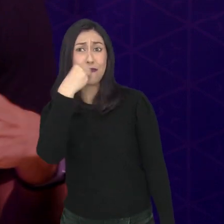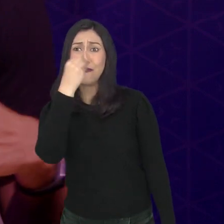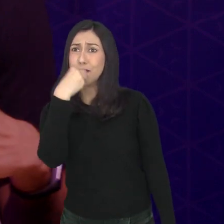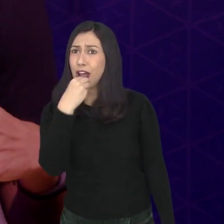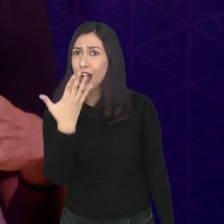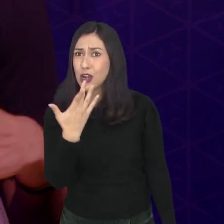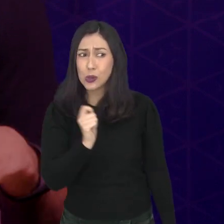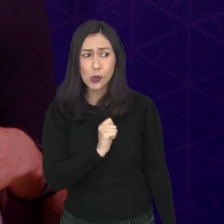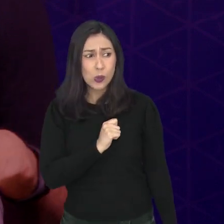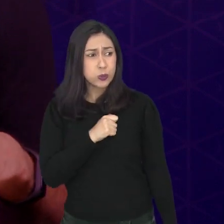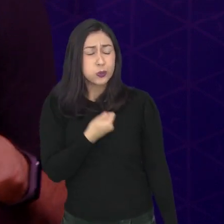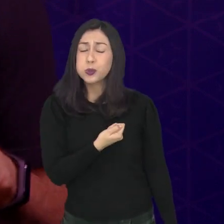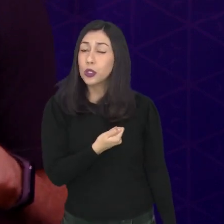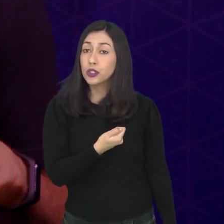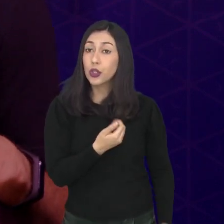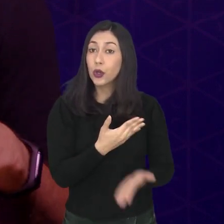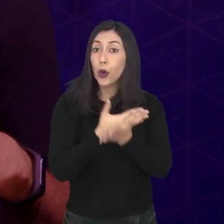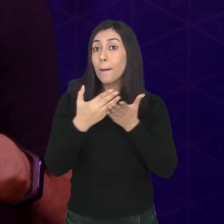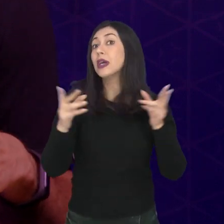têm essa